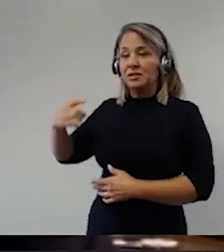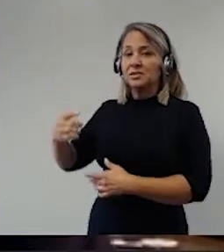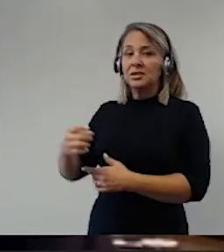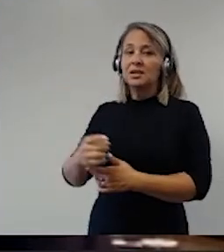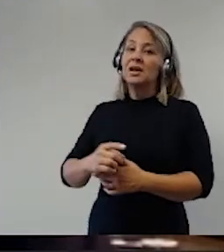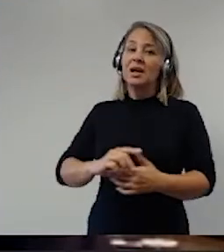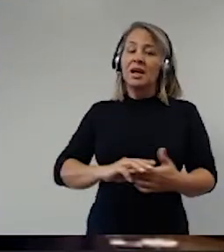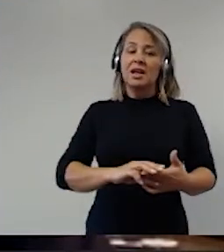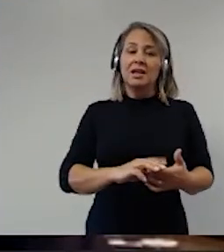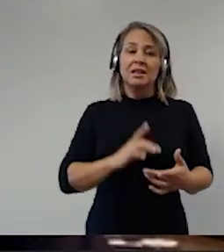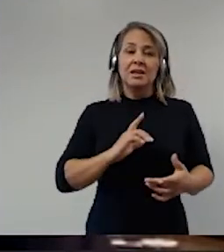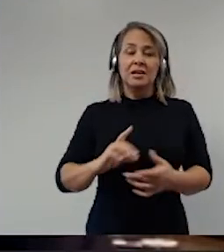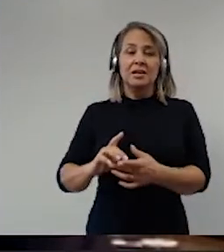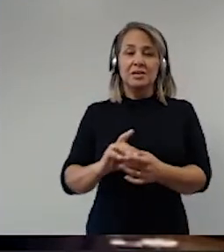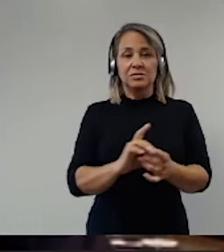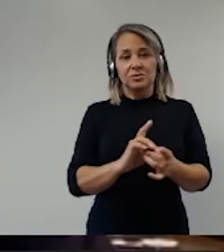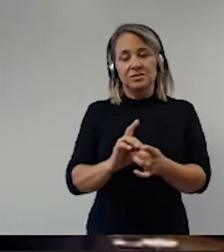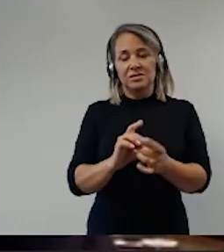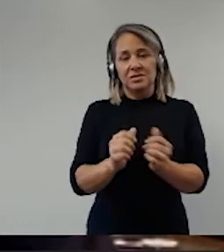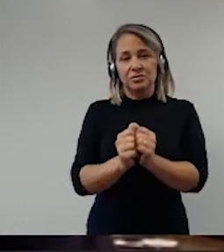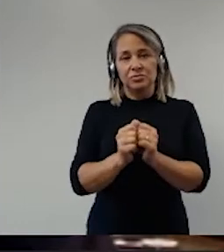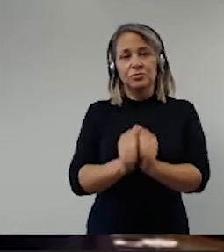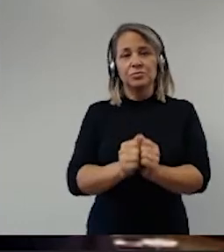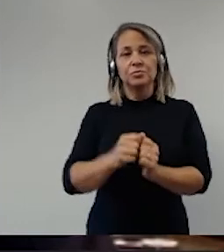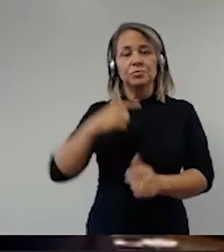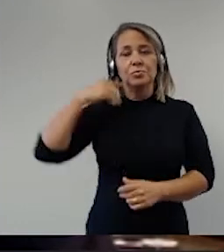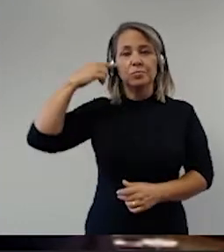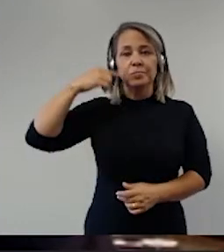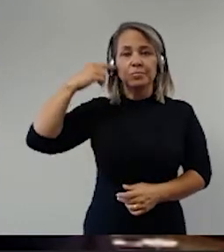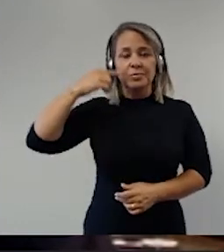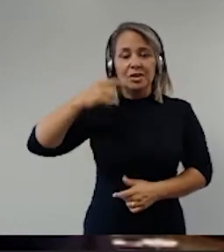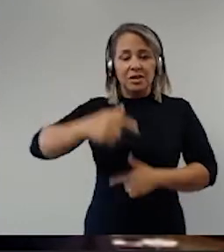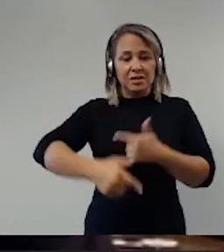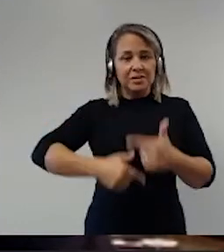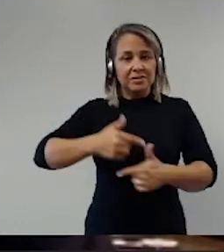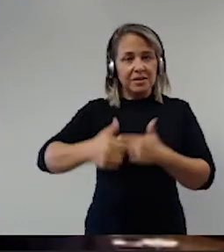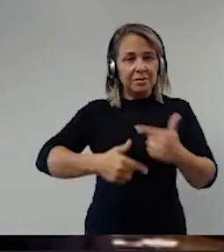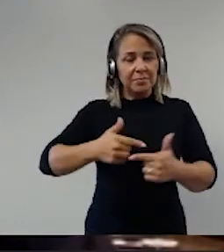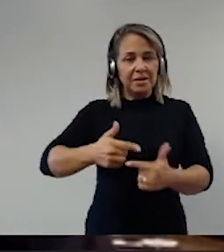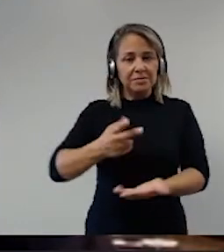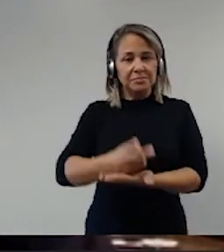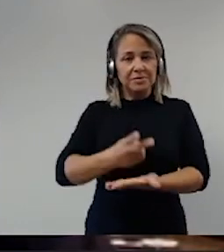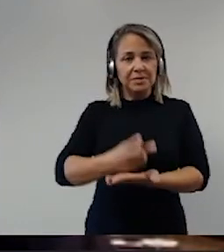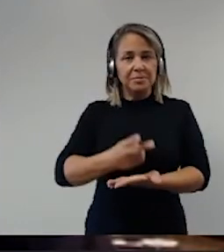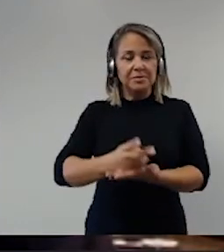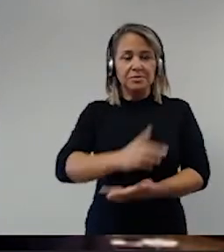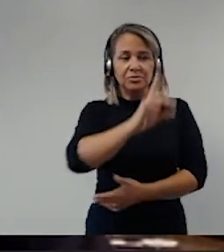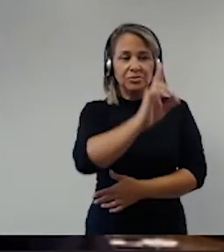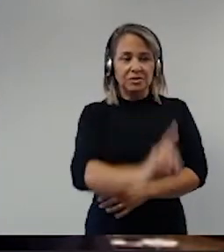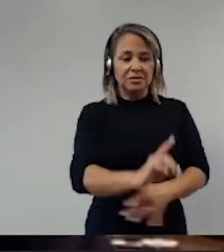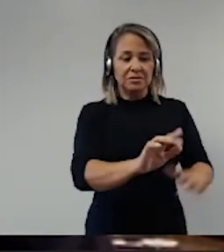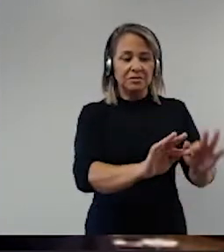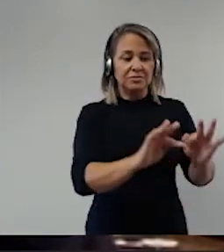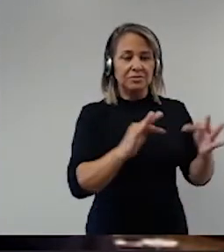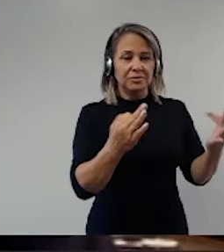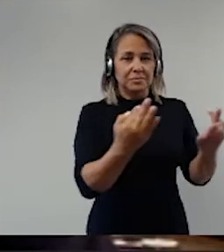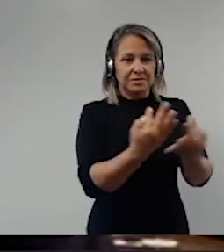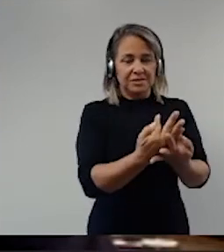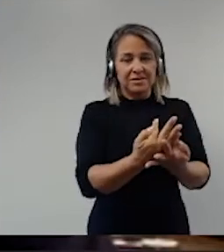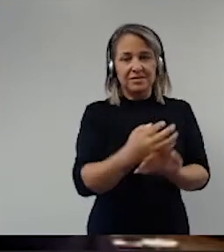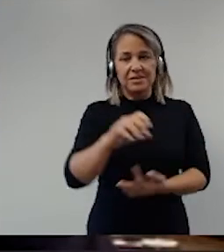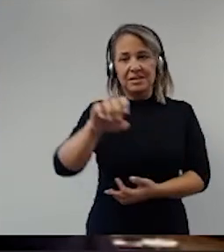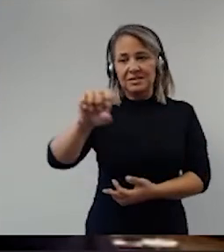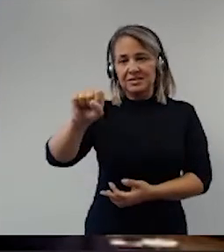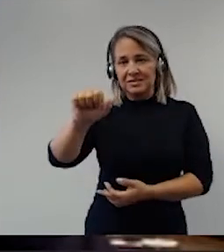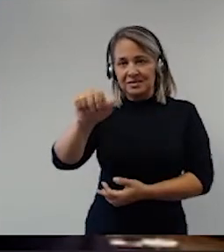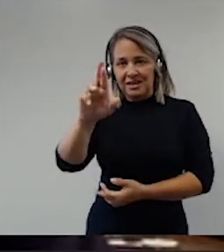Sara Barros Galvão Advocacia e tem atuação específica na área de direito das famílias. Sara,